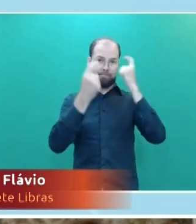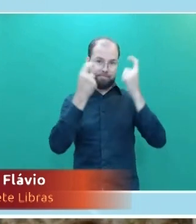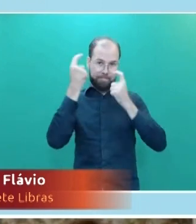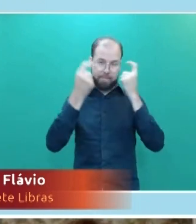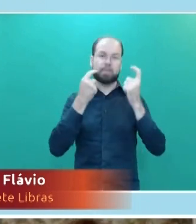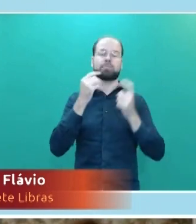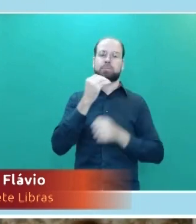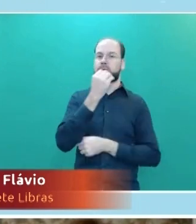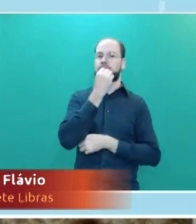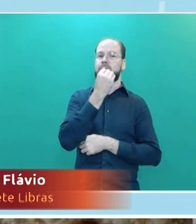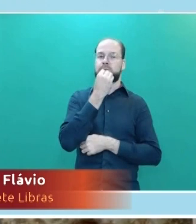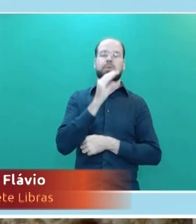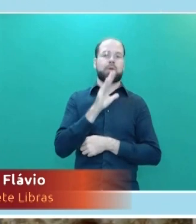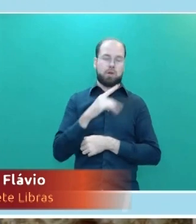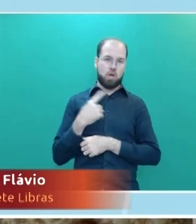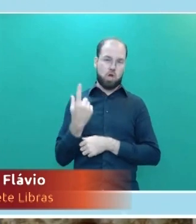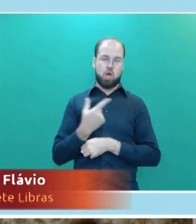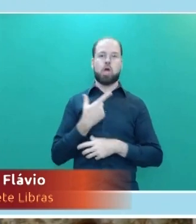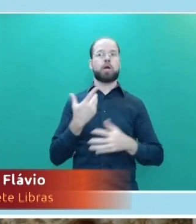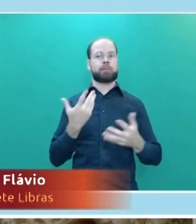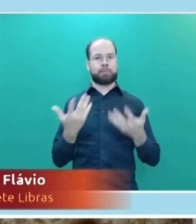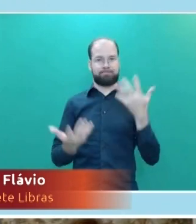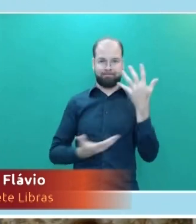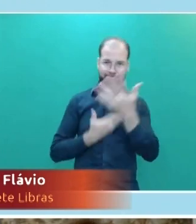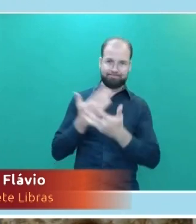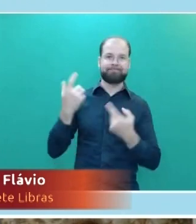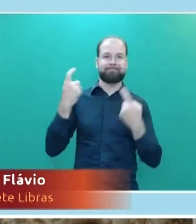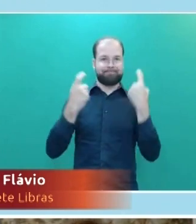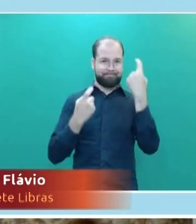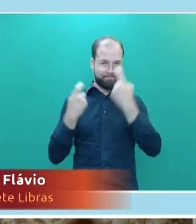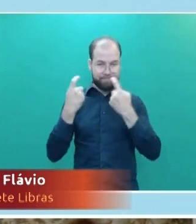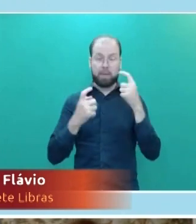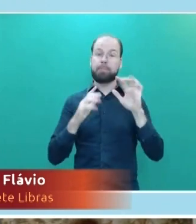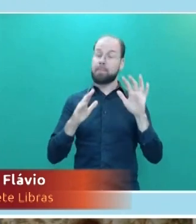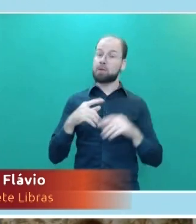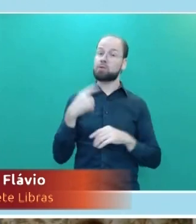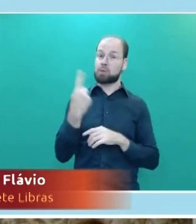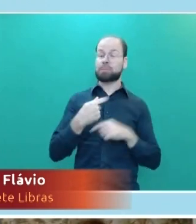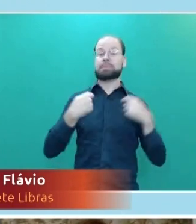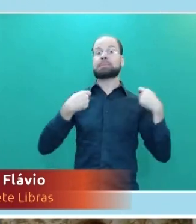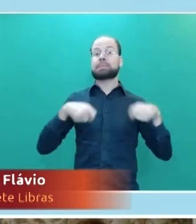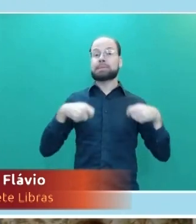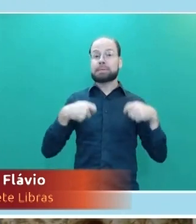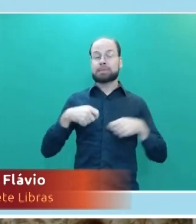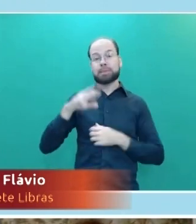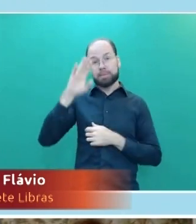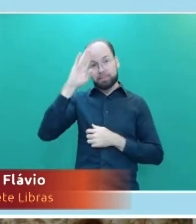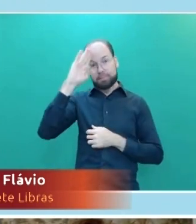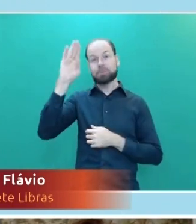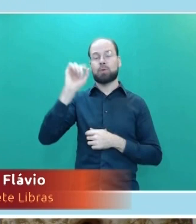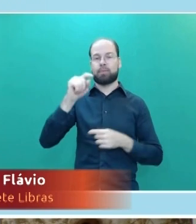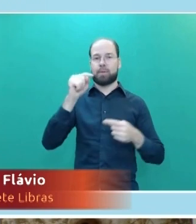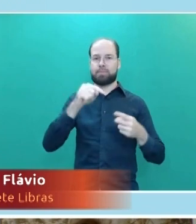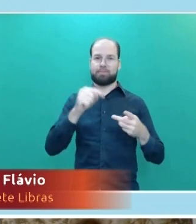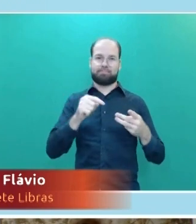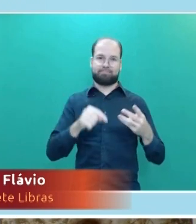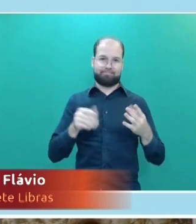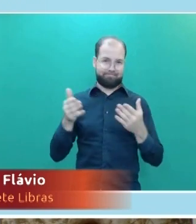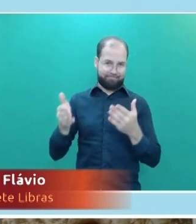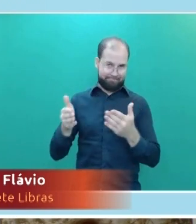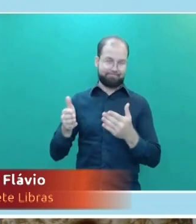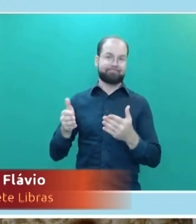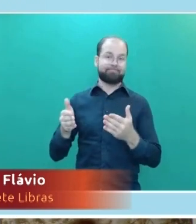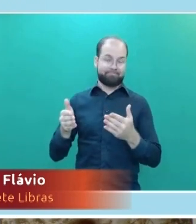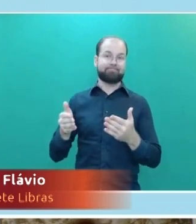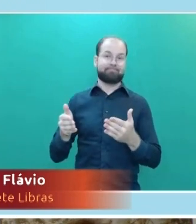evidentemente, e precisamos levar em consideração esses fatores que estão aí. E